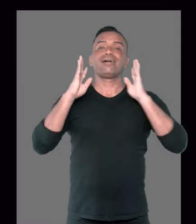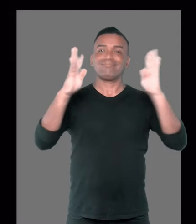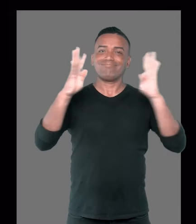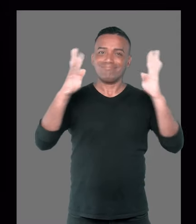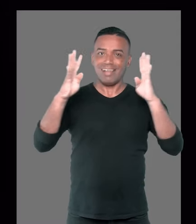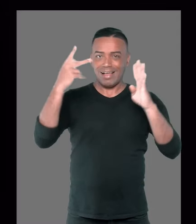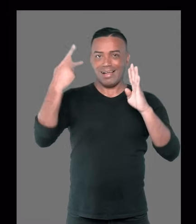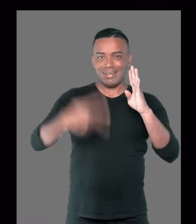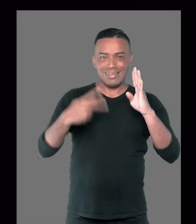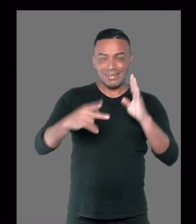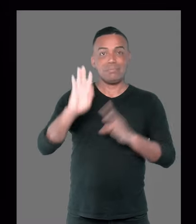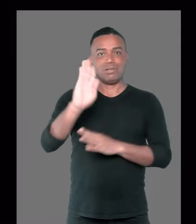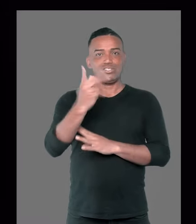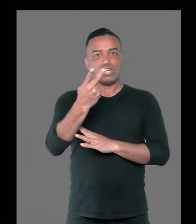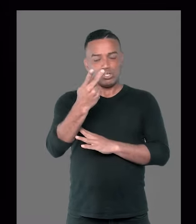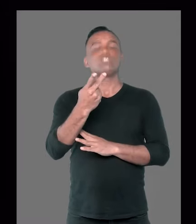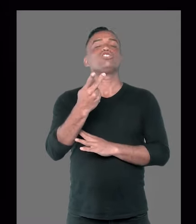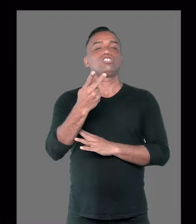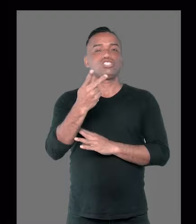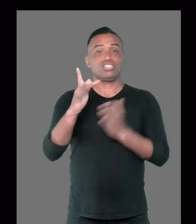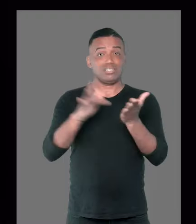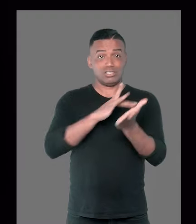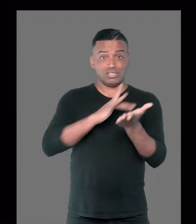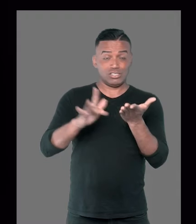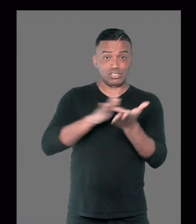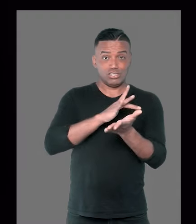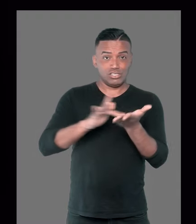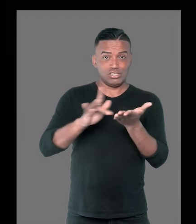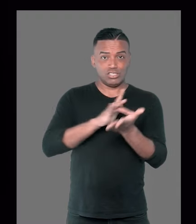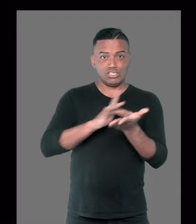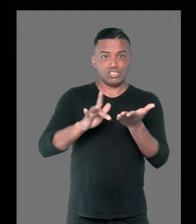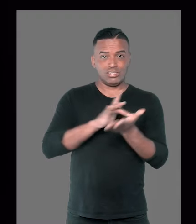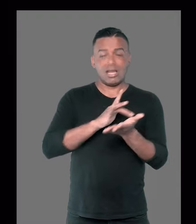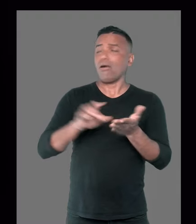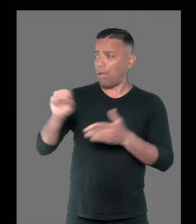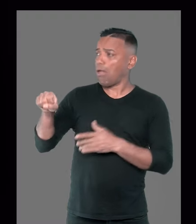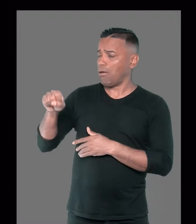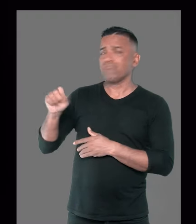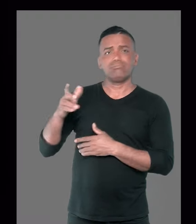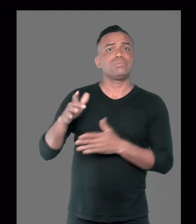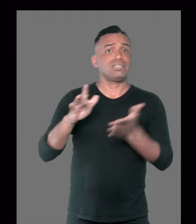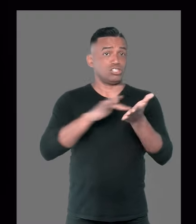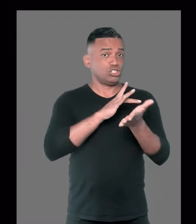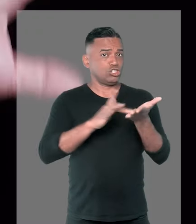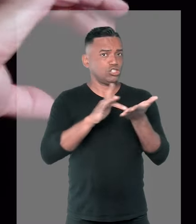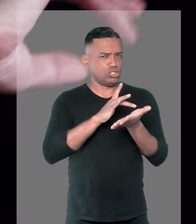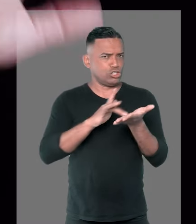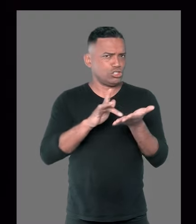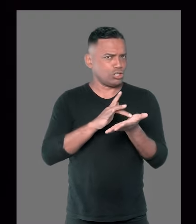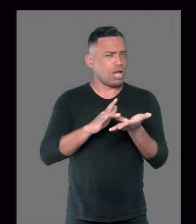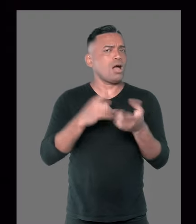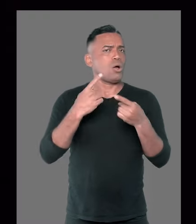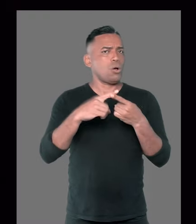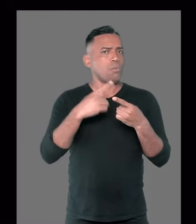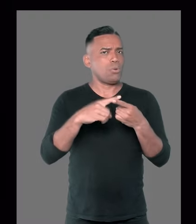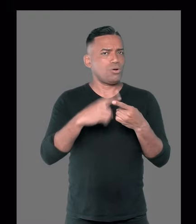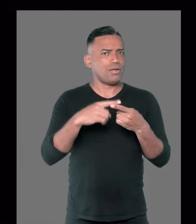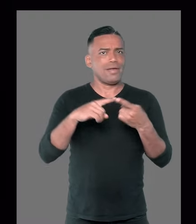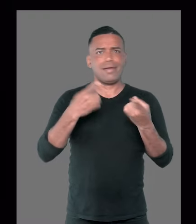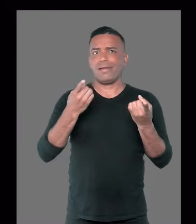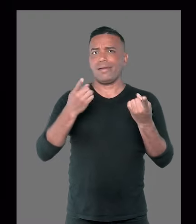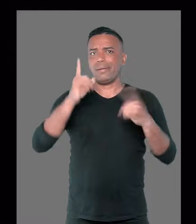e por ex digit marca porque a gente não é besta é exatamente digital porque esses instrumentos